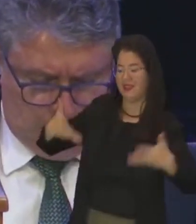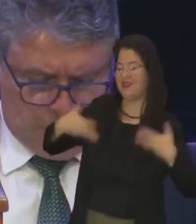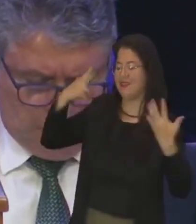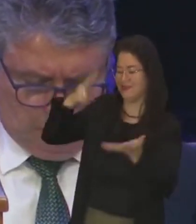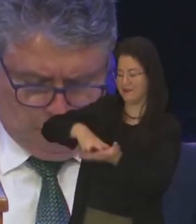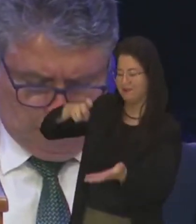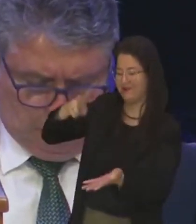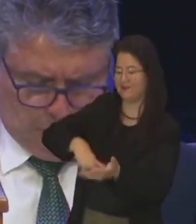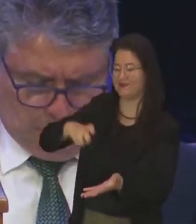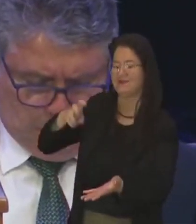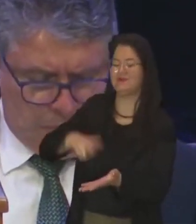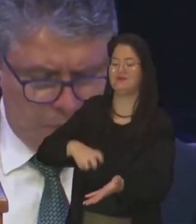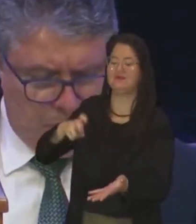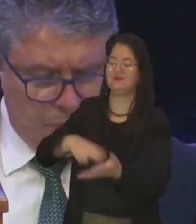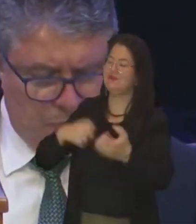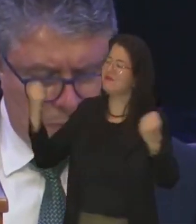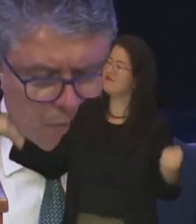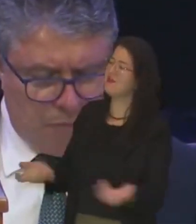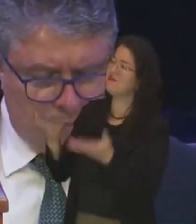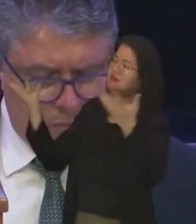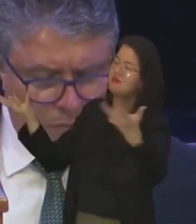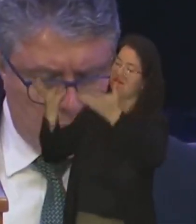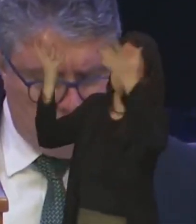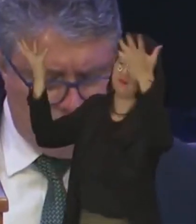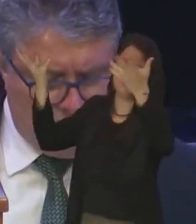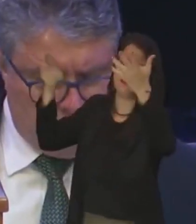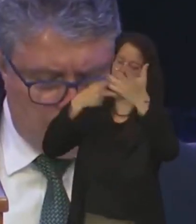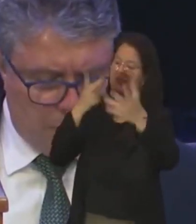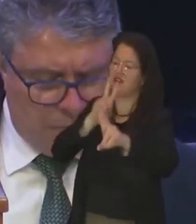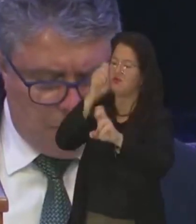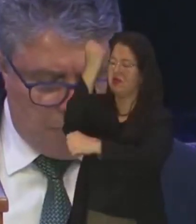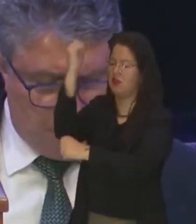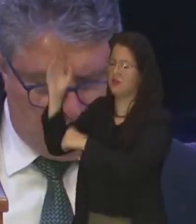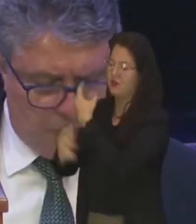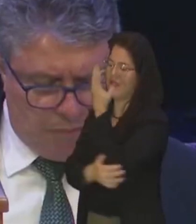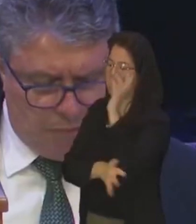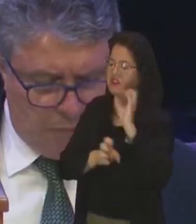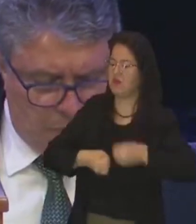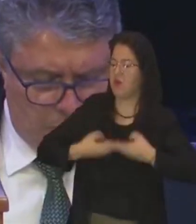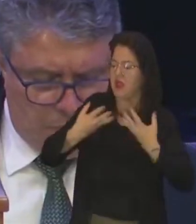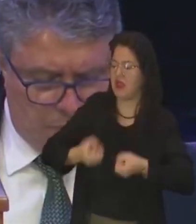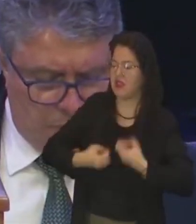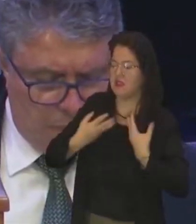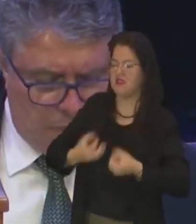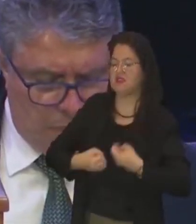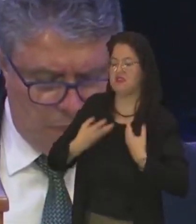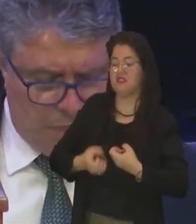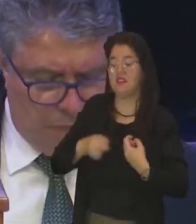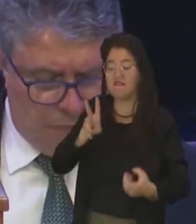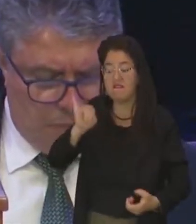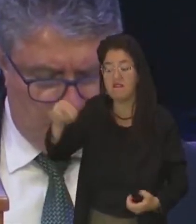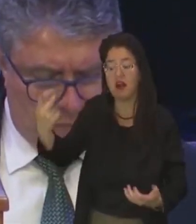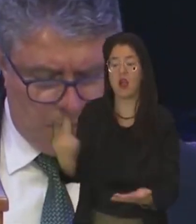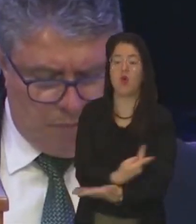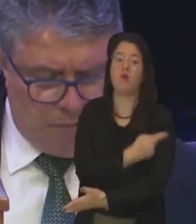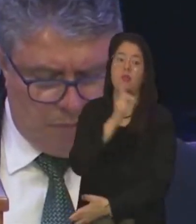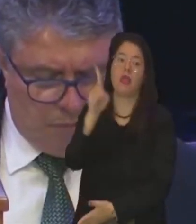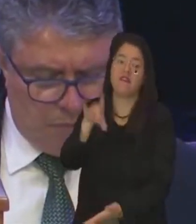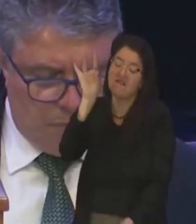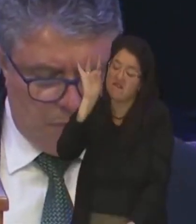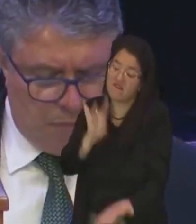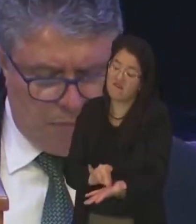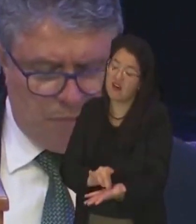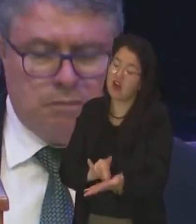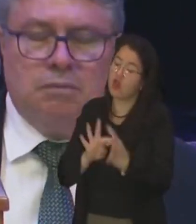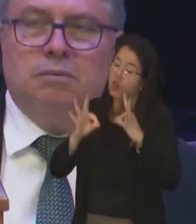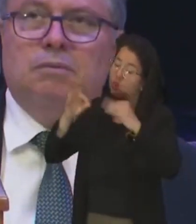regozijar, rugir, exultar. Fala da natureza, né, de uma forma bem poética. Isso vai acontecer, é um fato.